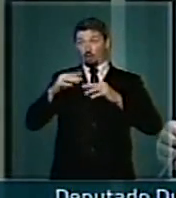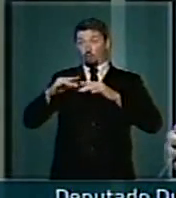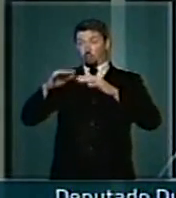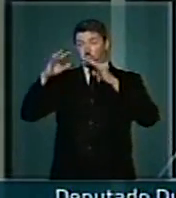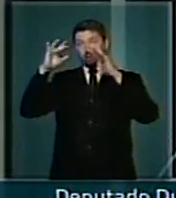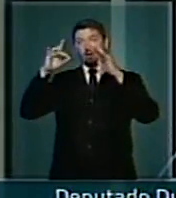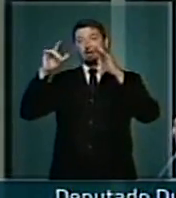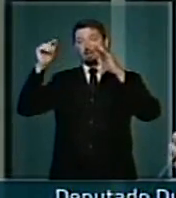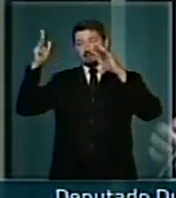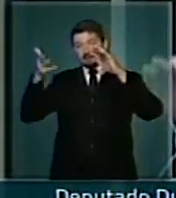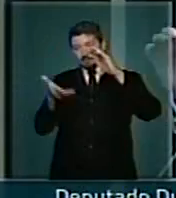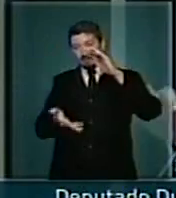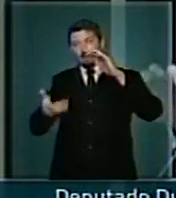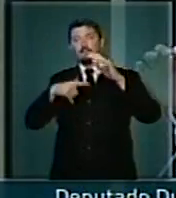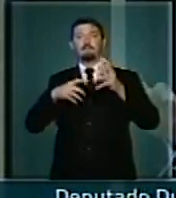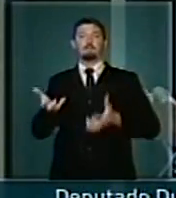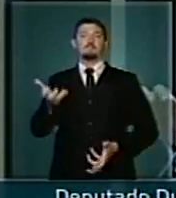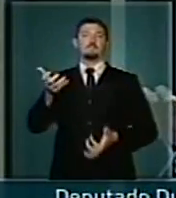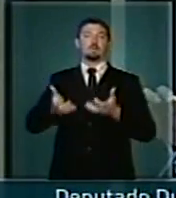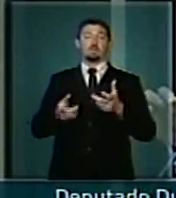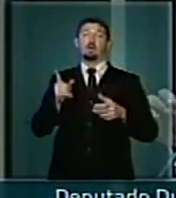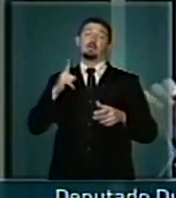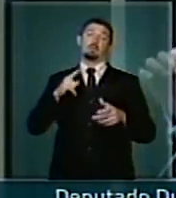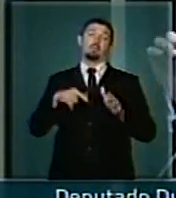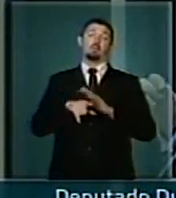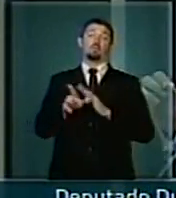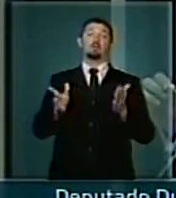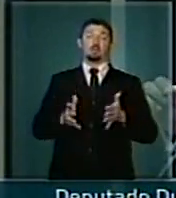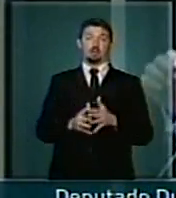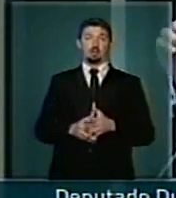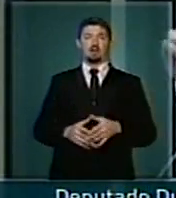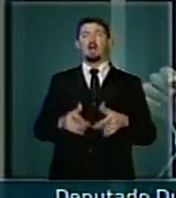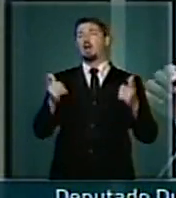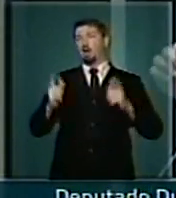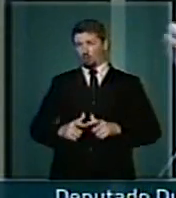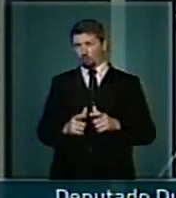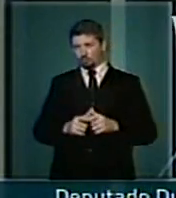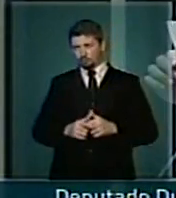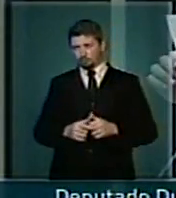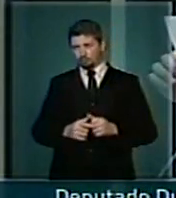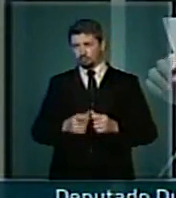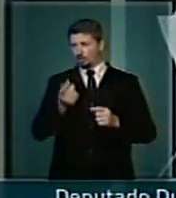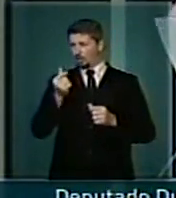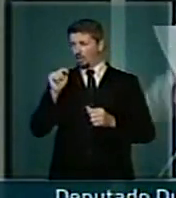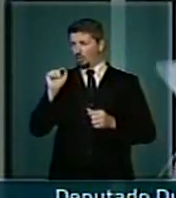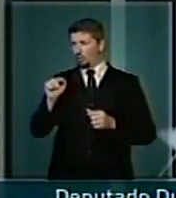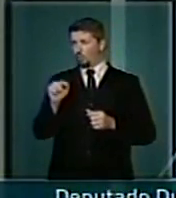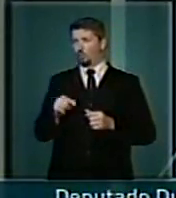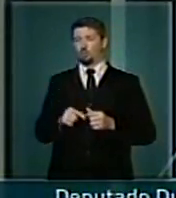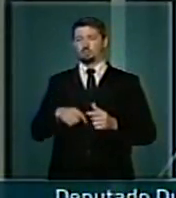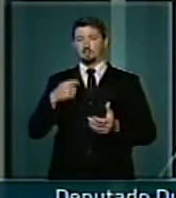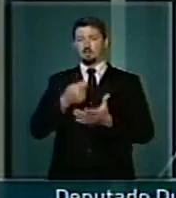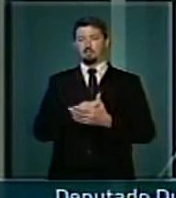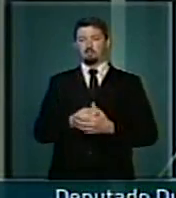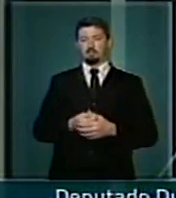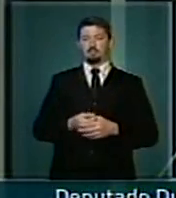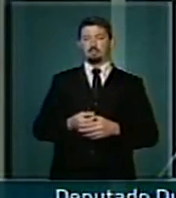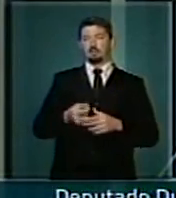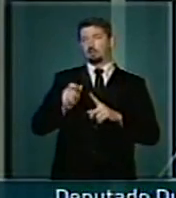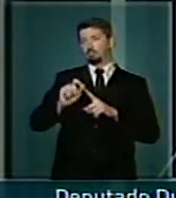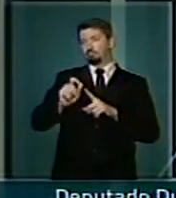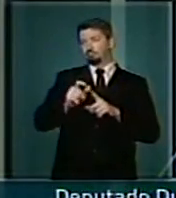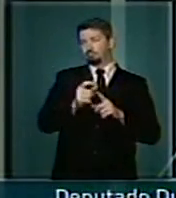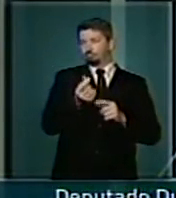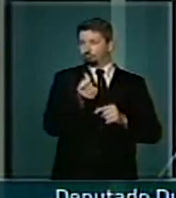fogo. E uma pergunta bem pertinente: de onde viriam esses recursos para o pagamento desse